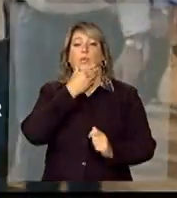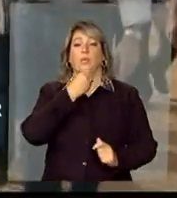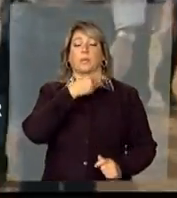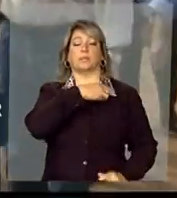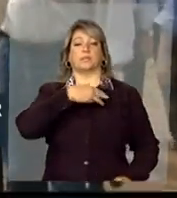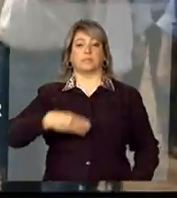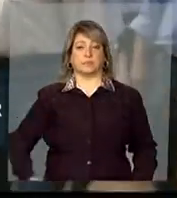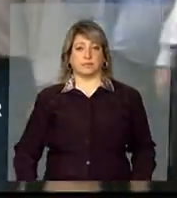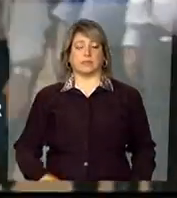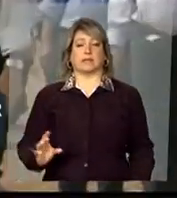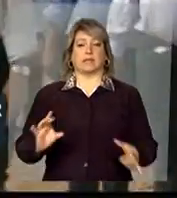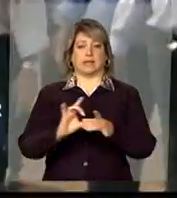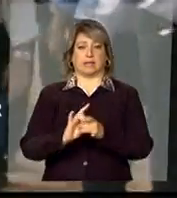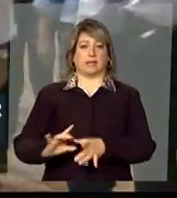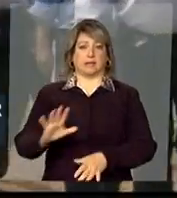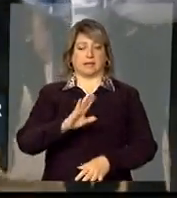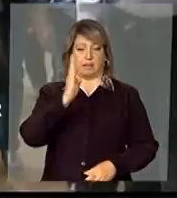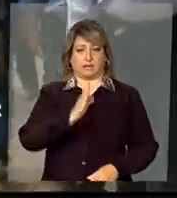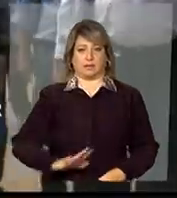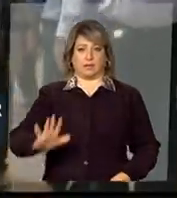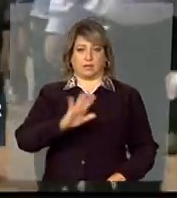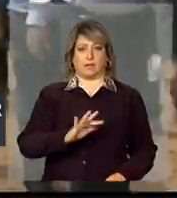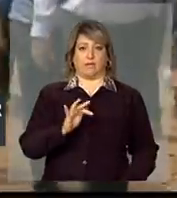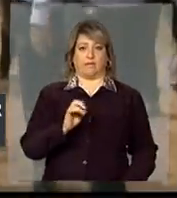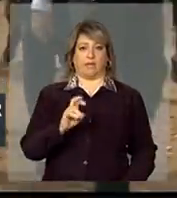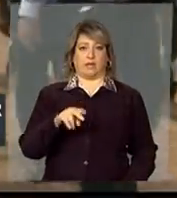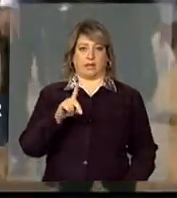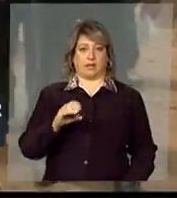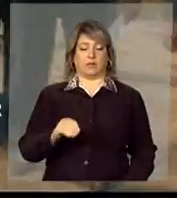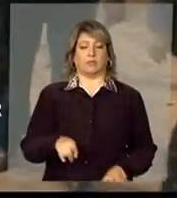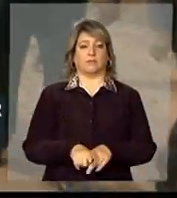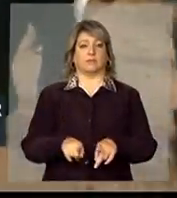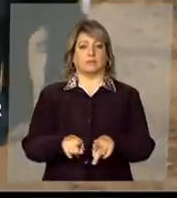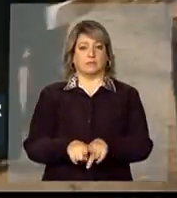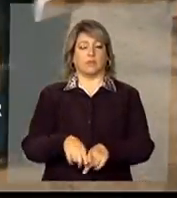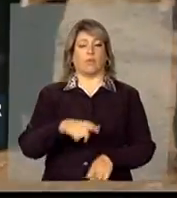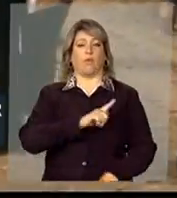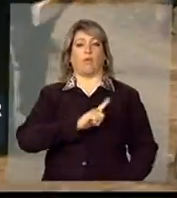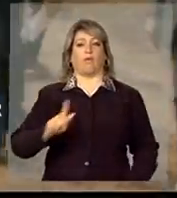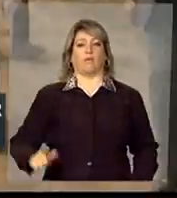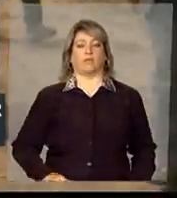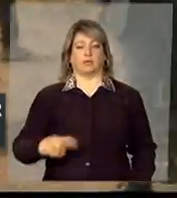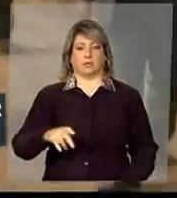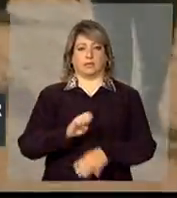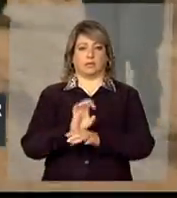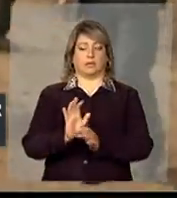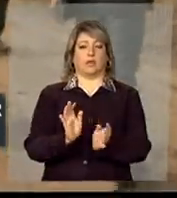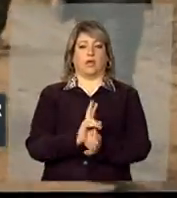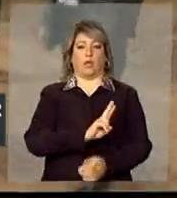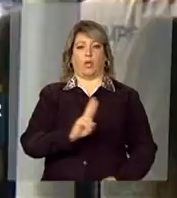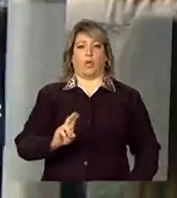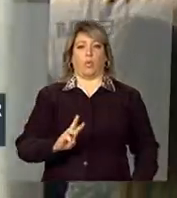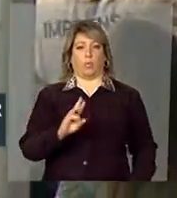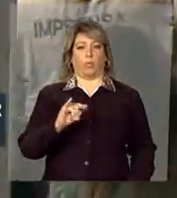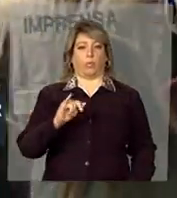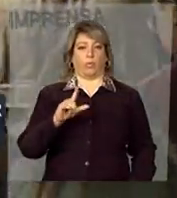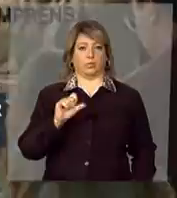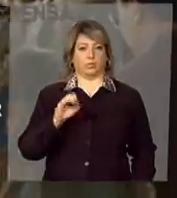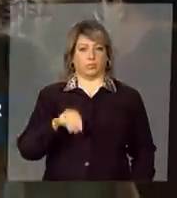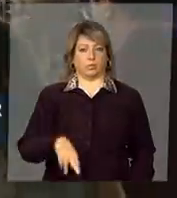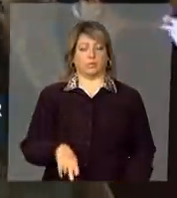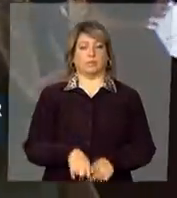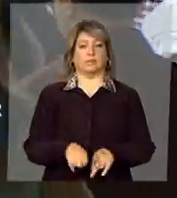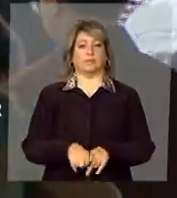da Integração Nacional, Fernando Bezerra, do governador do estado do Piauí, Wilson Martins, pelo presidente